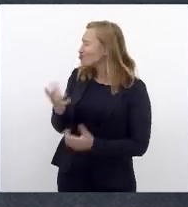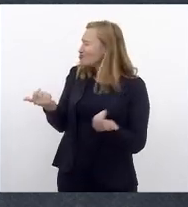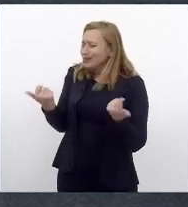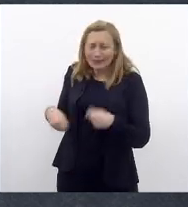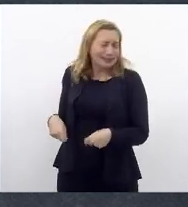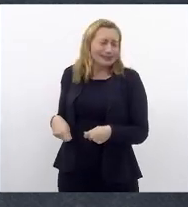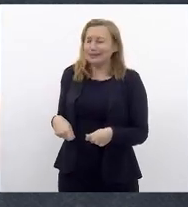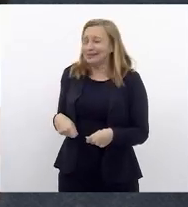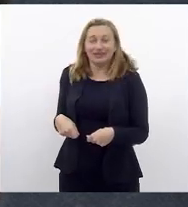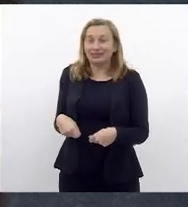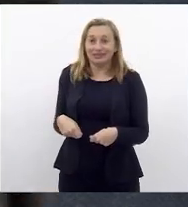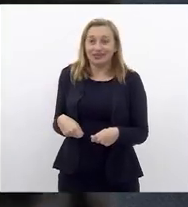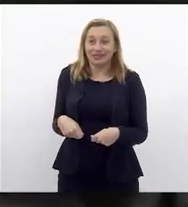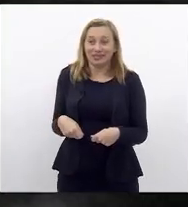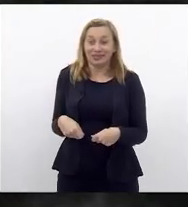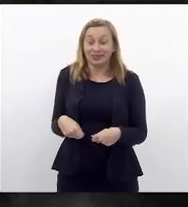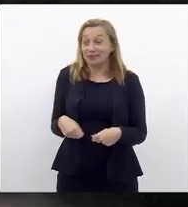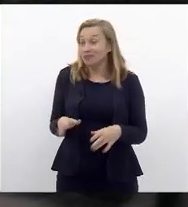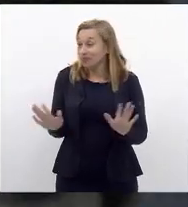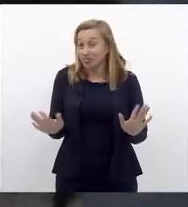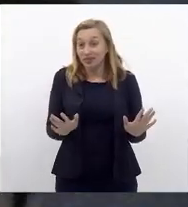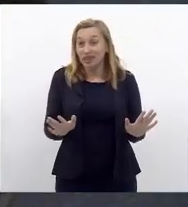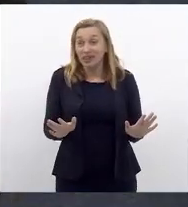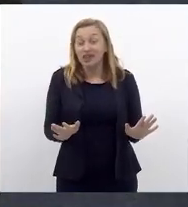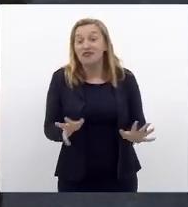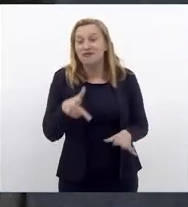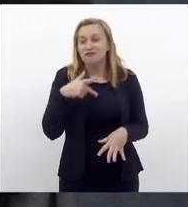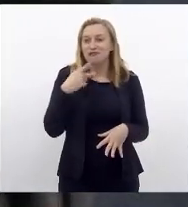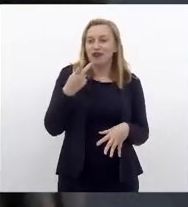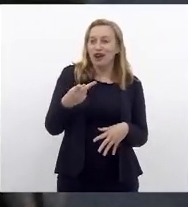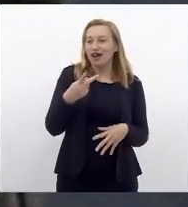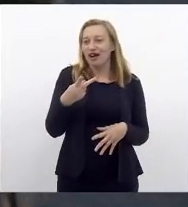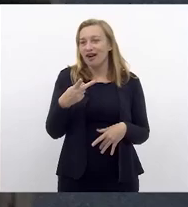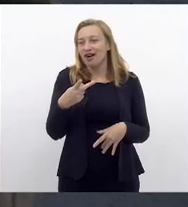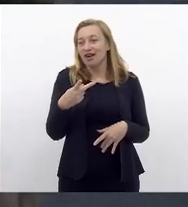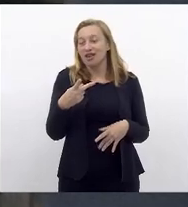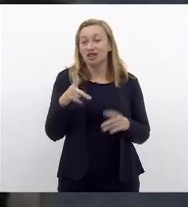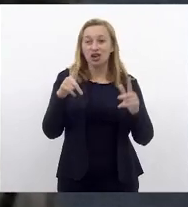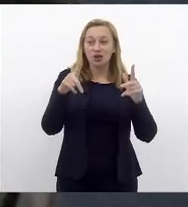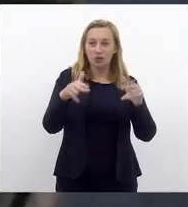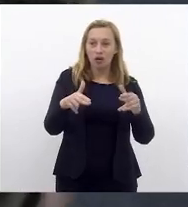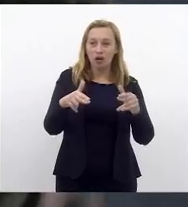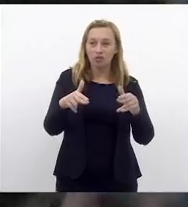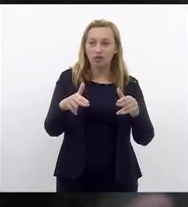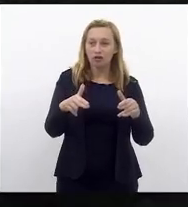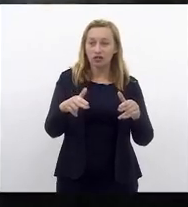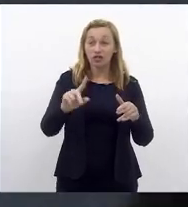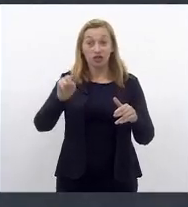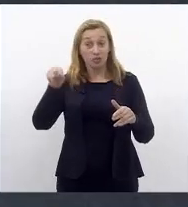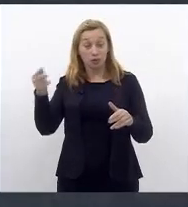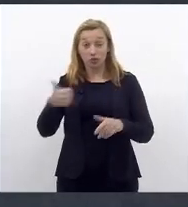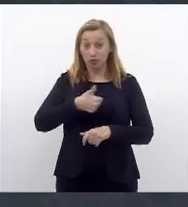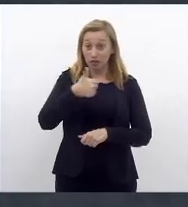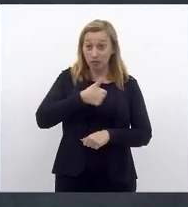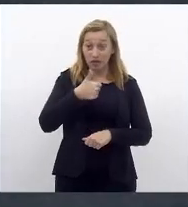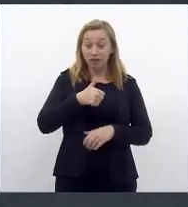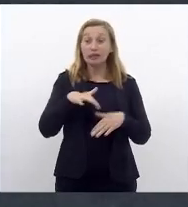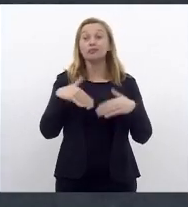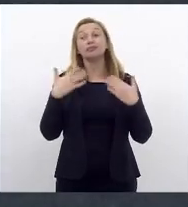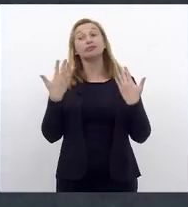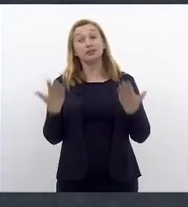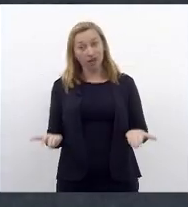precisa, vai ser redundante aqui, fazer o mesmo discurso que eu fiz no primeiro.